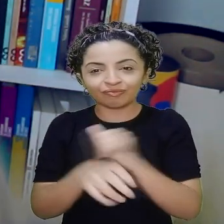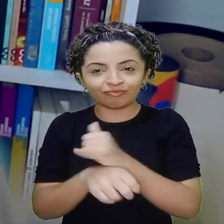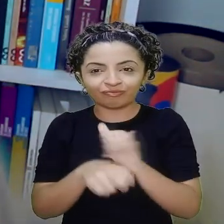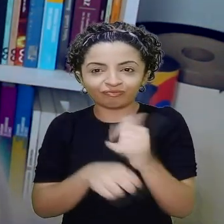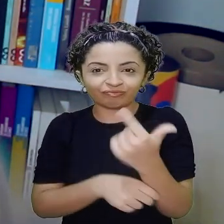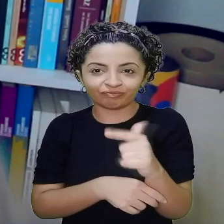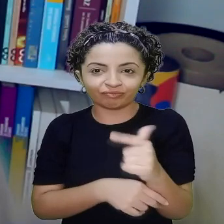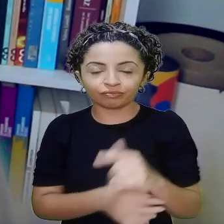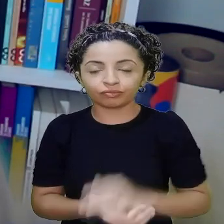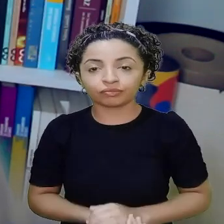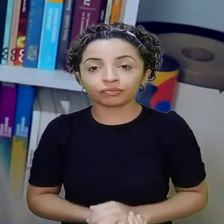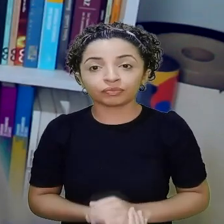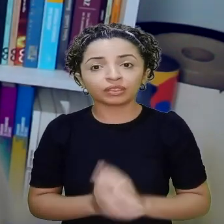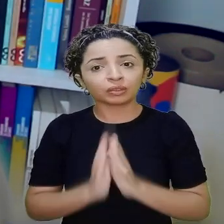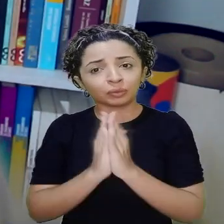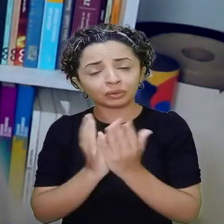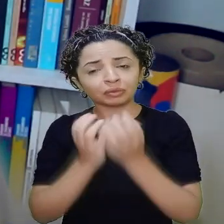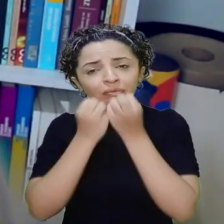livro,